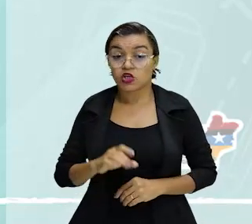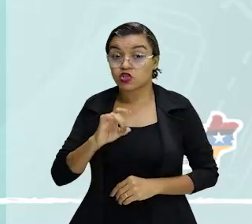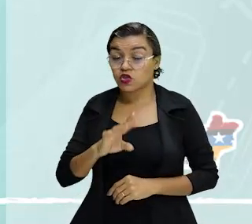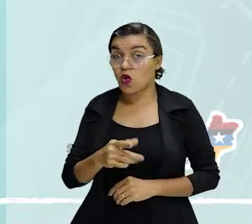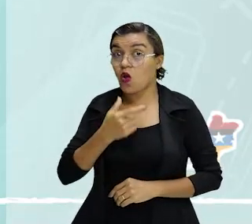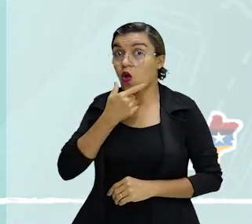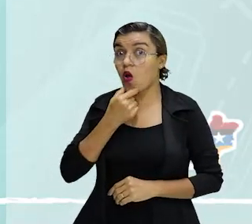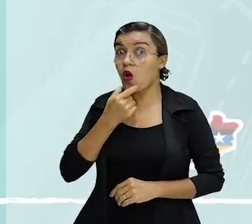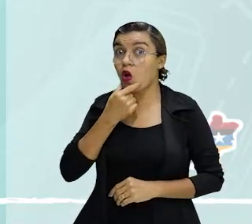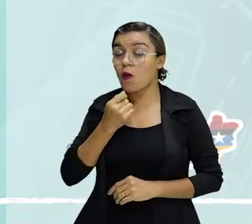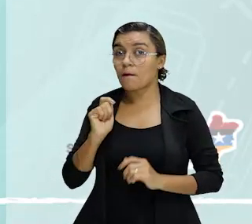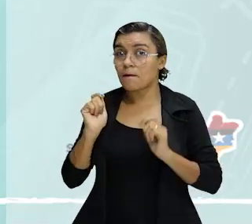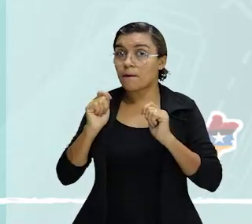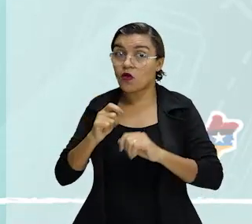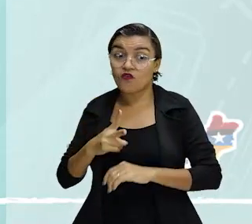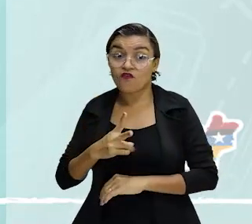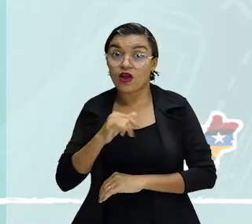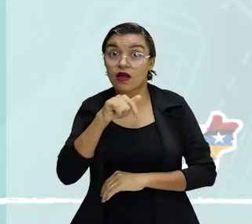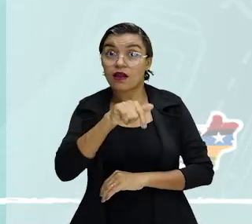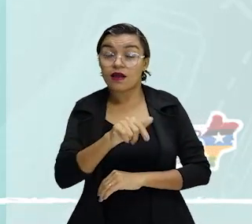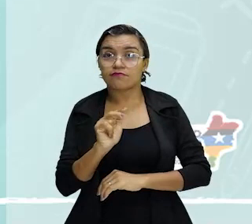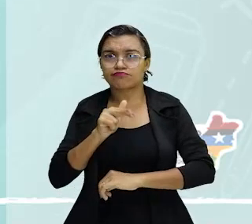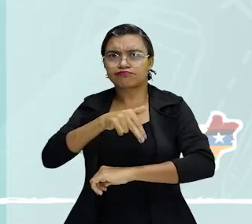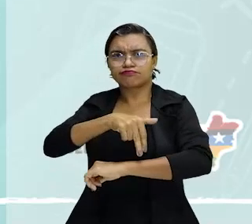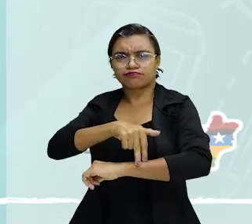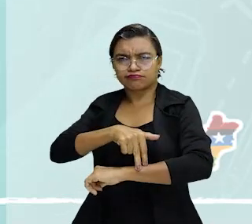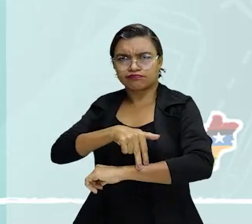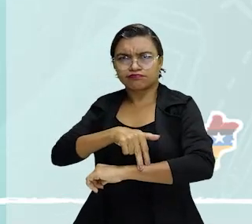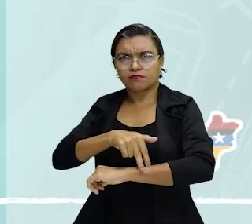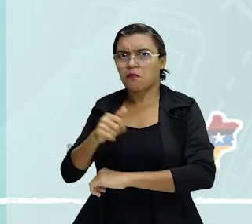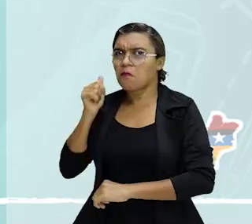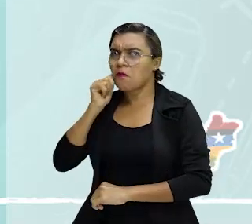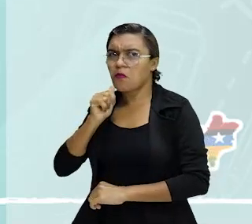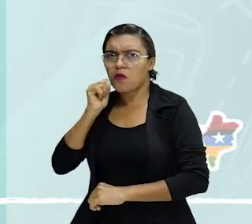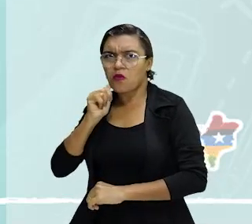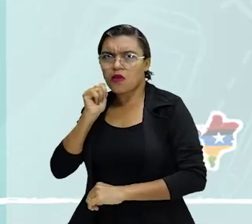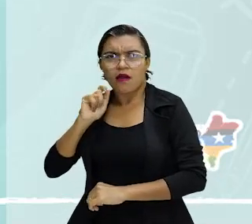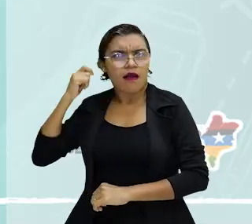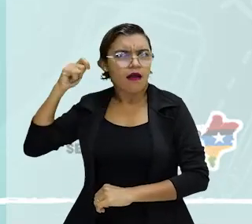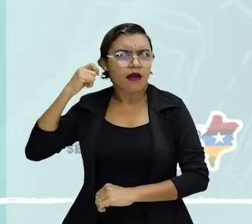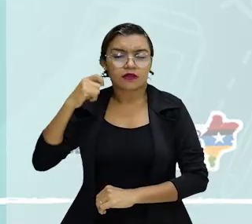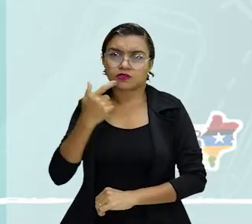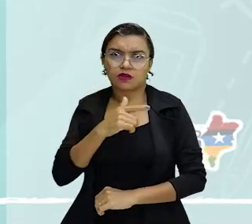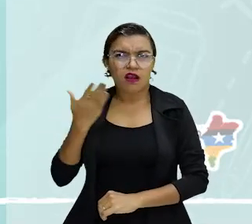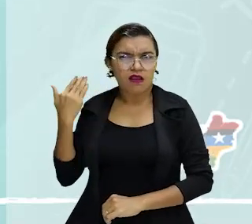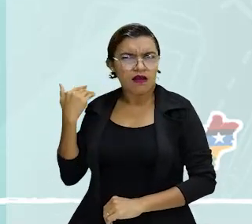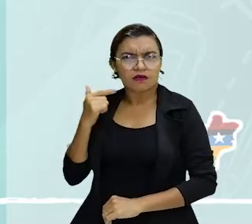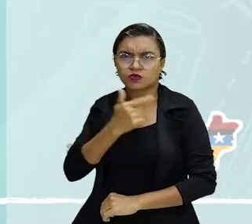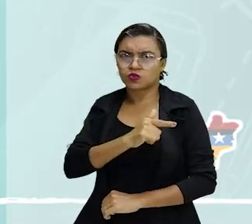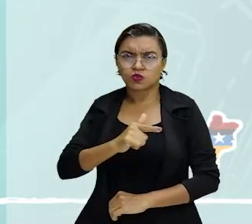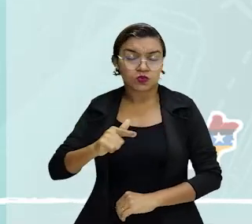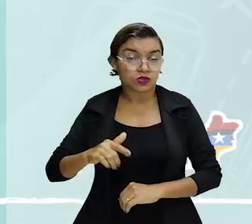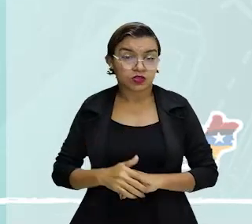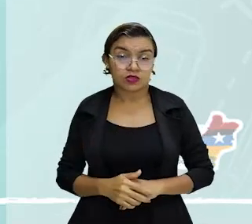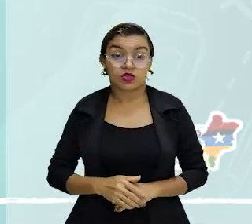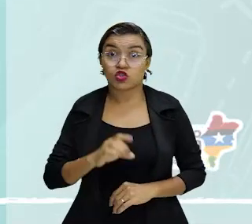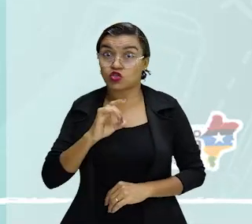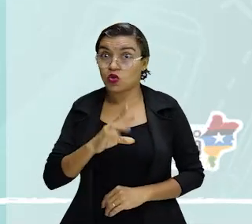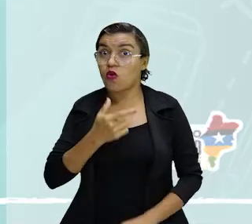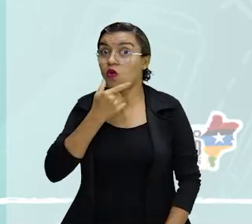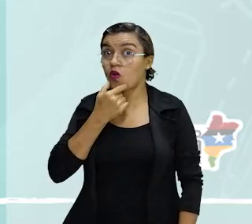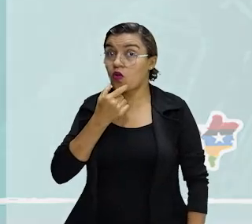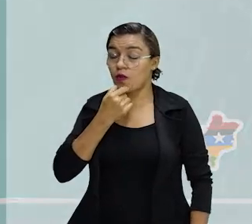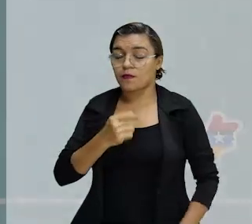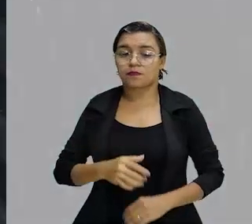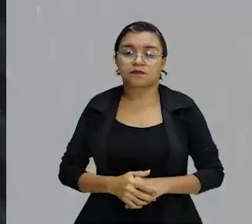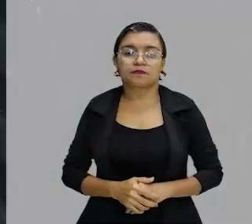a encenar, não existia a figura da atriz. Quando tinha na história um personagem feminino, quem fazia esse personagem era um